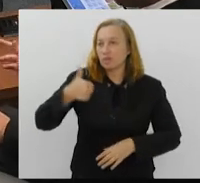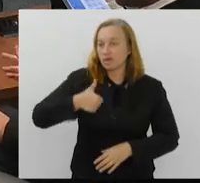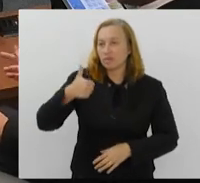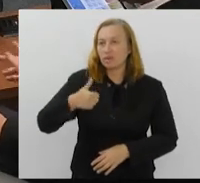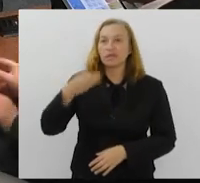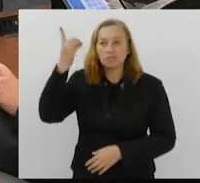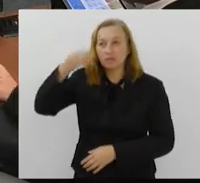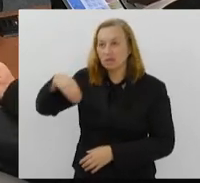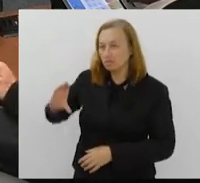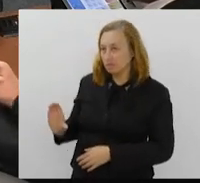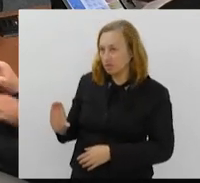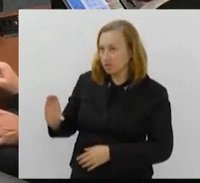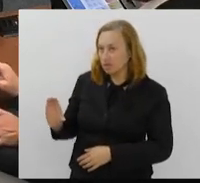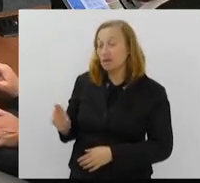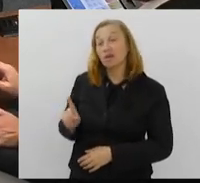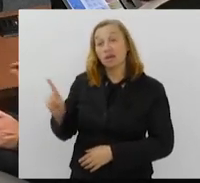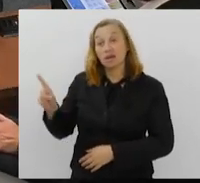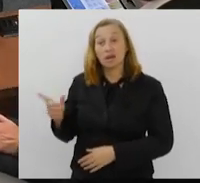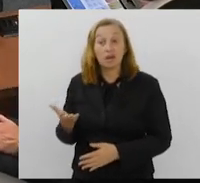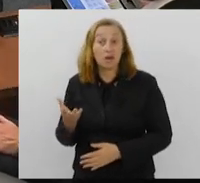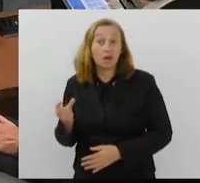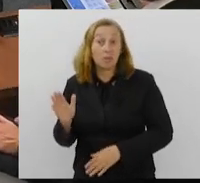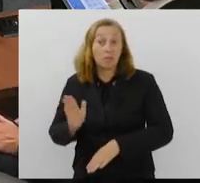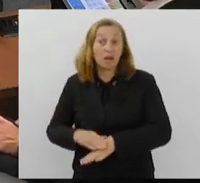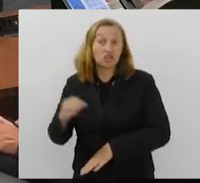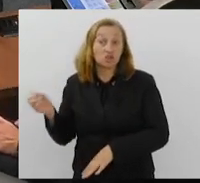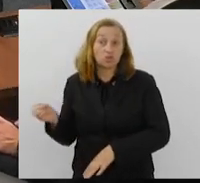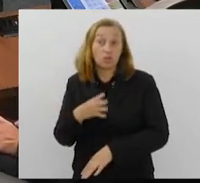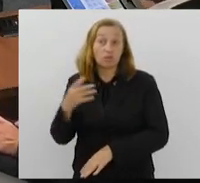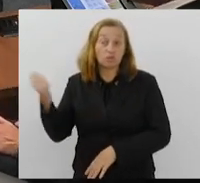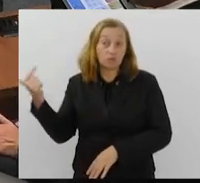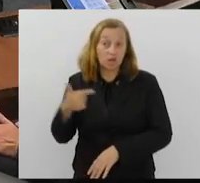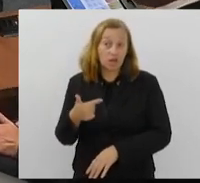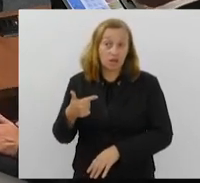Carlos Mink, que é mais jovem que eu, depois irei eu.